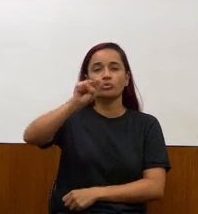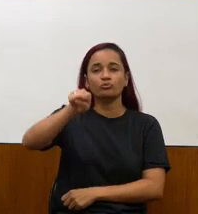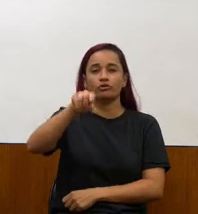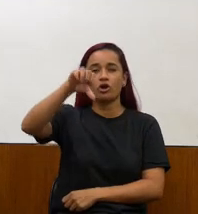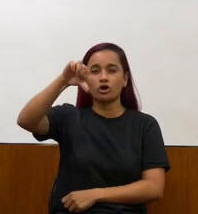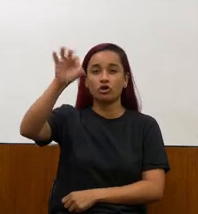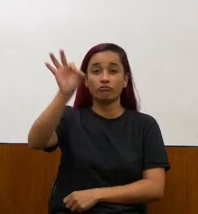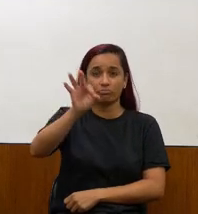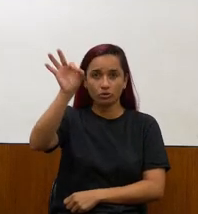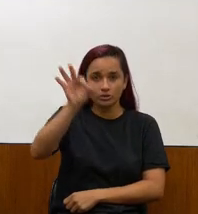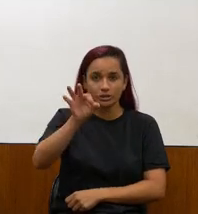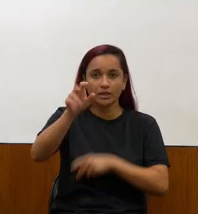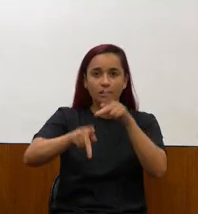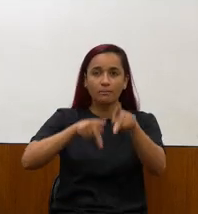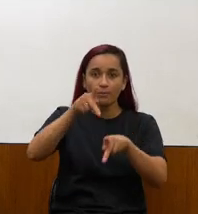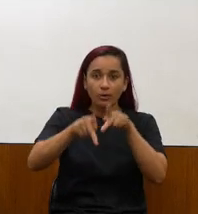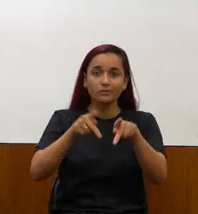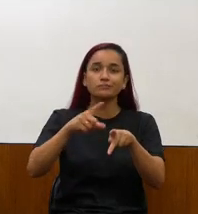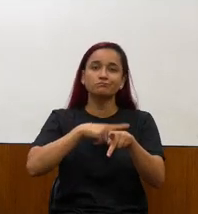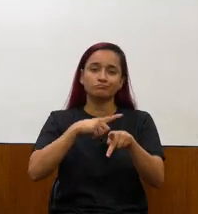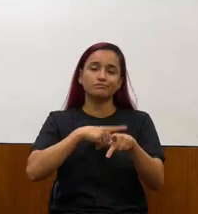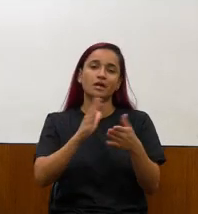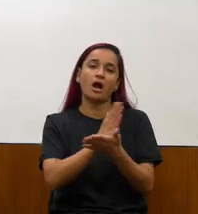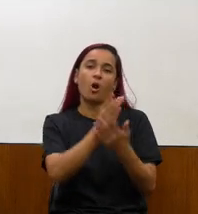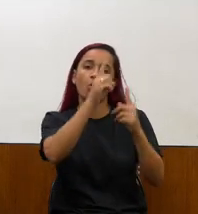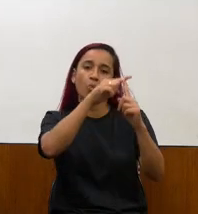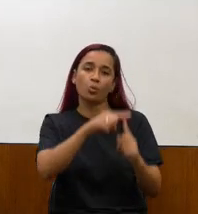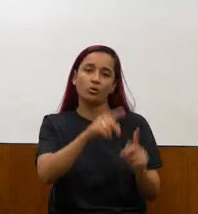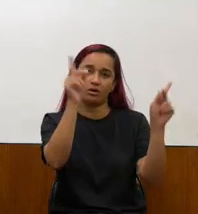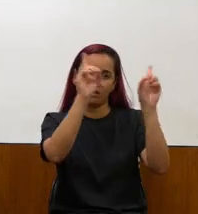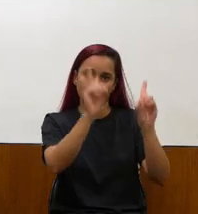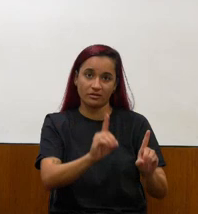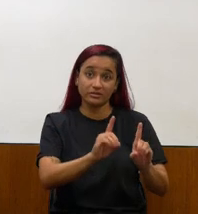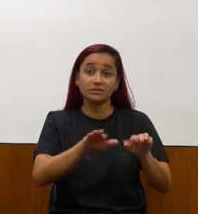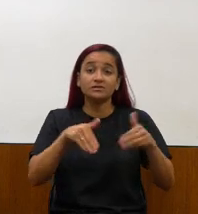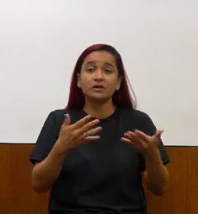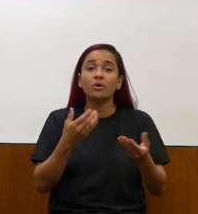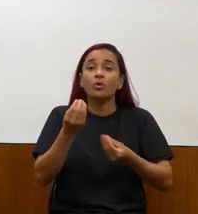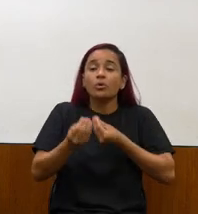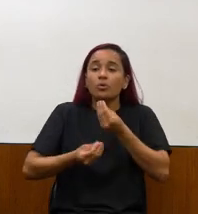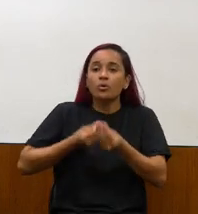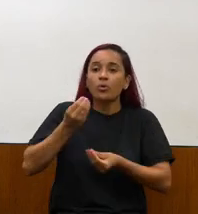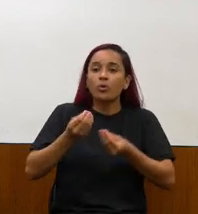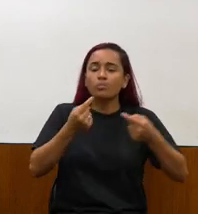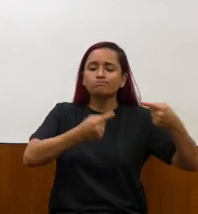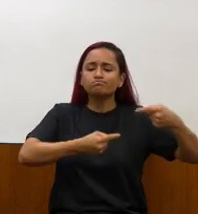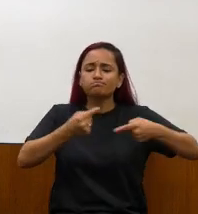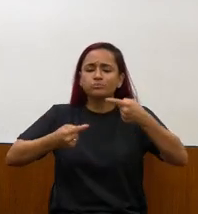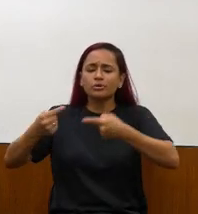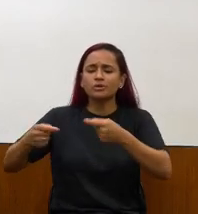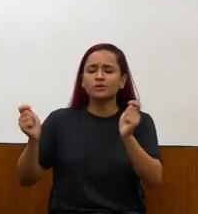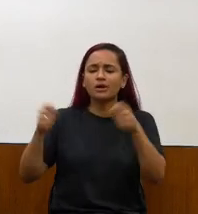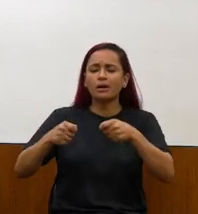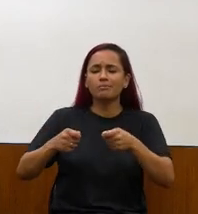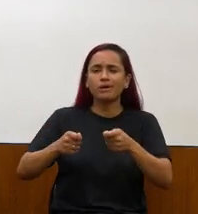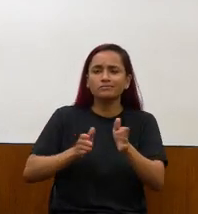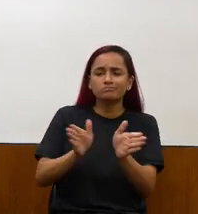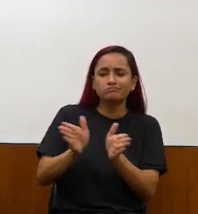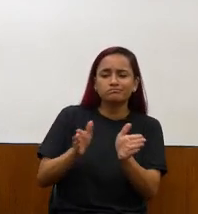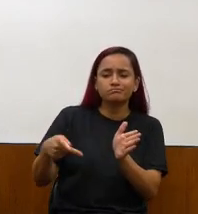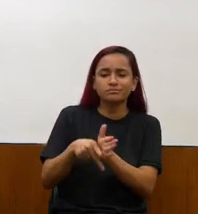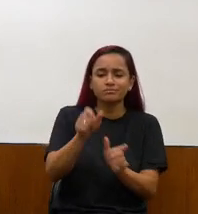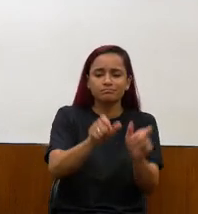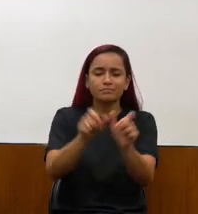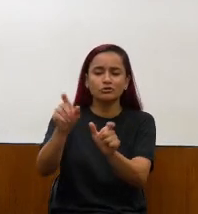total tem algum tipo de deficiência. E como as políticas públicas elas podem atingir essas pessoas?